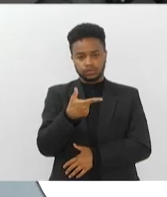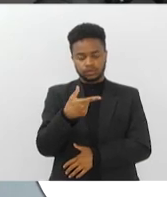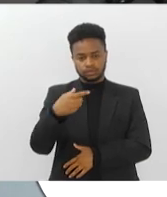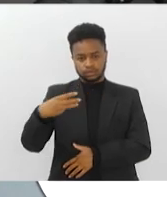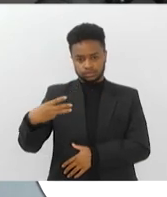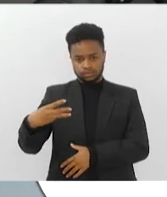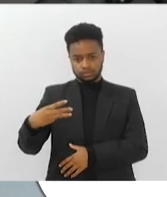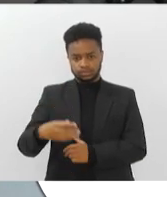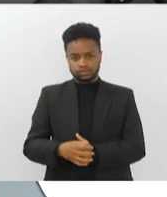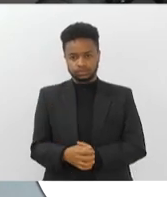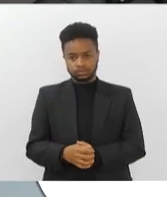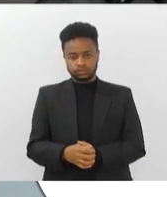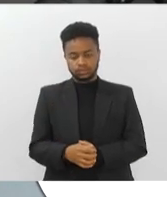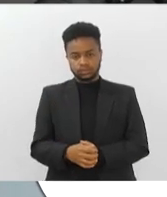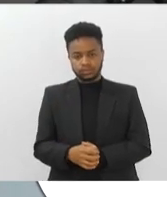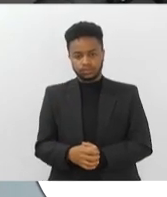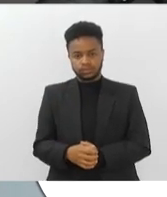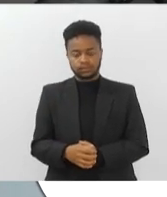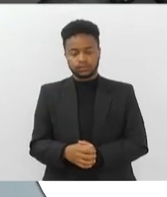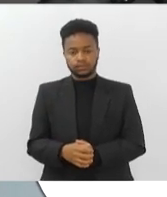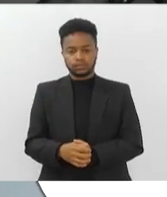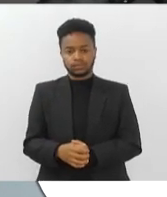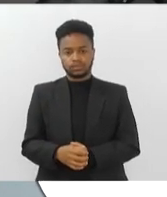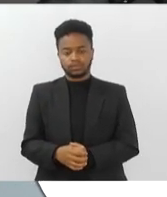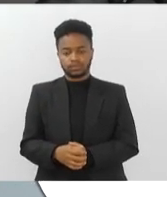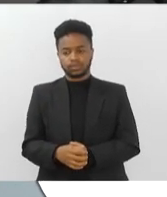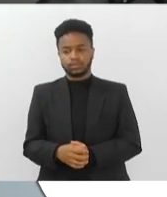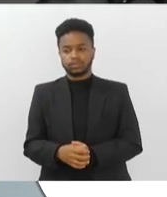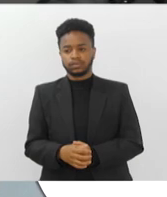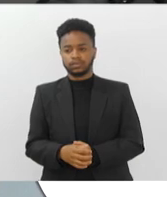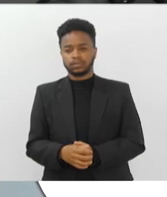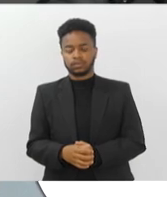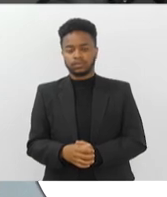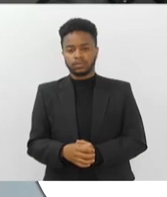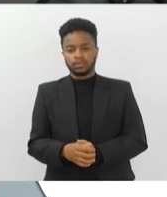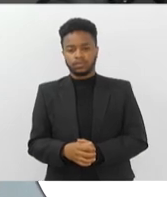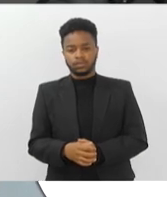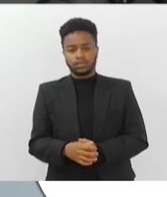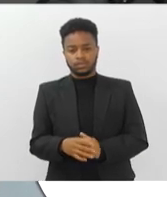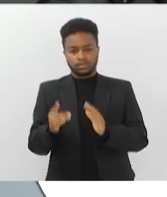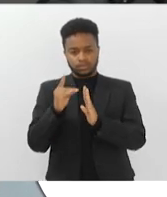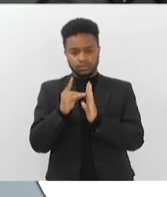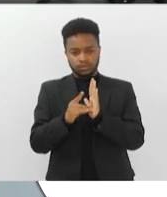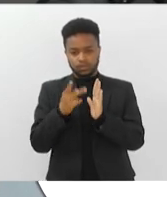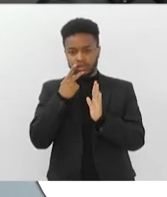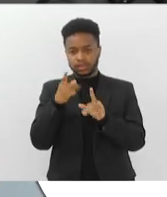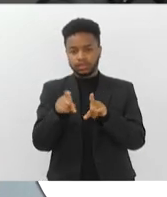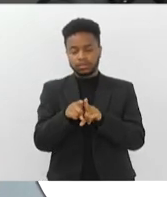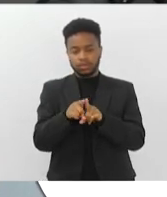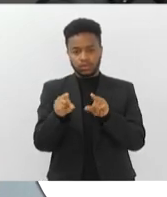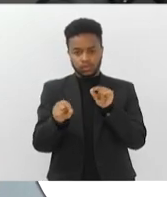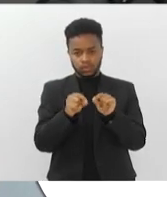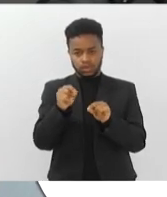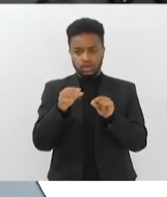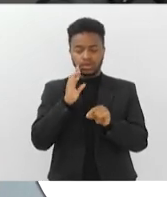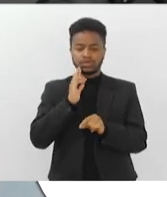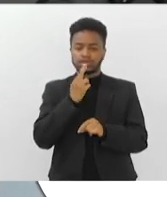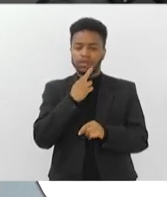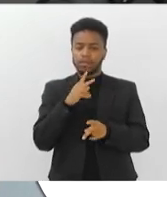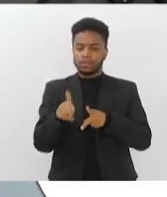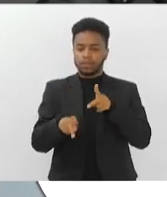2023. Esse decreto também diz o seguinte: restaurantes